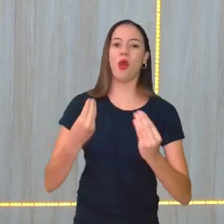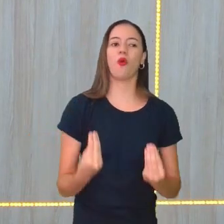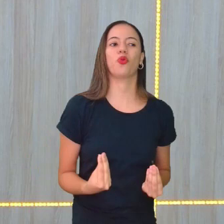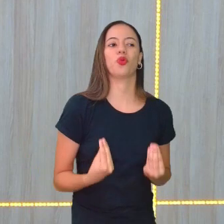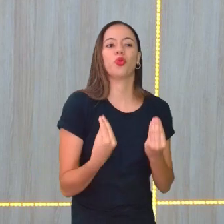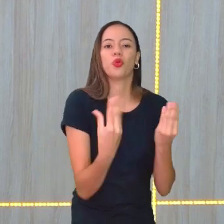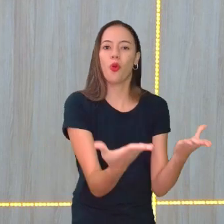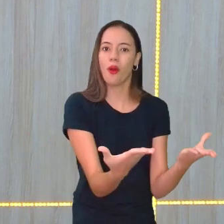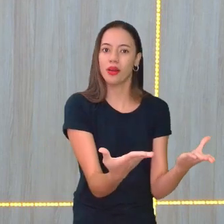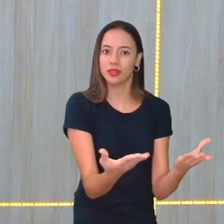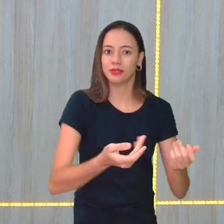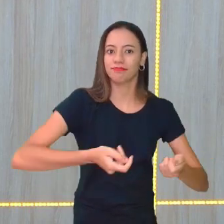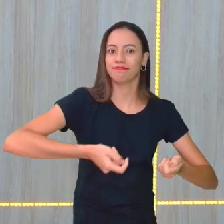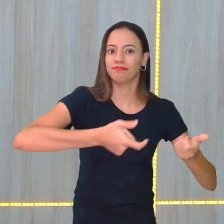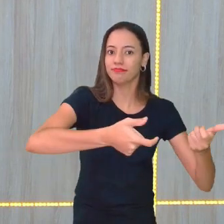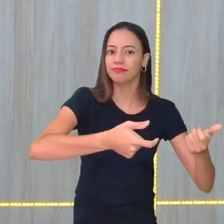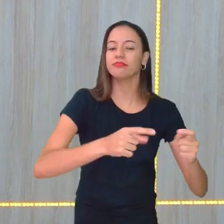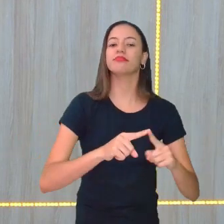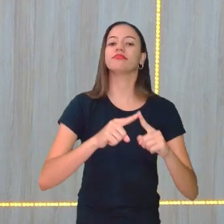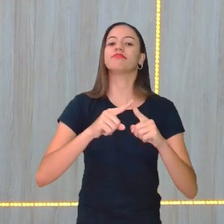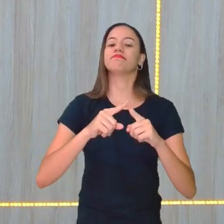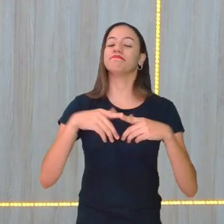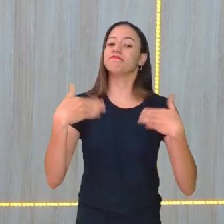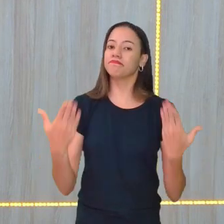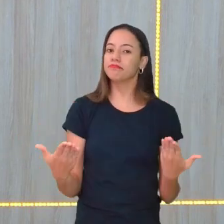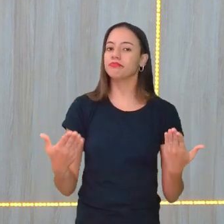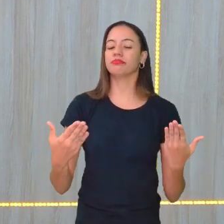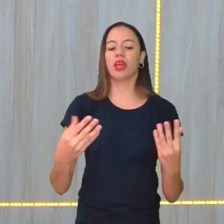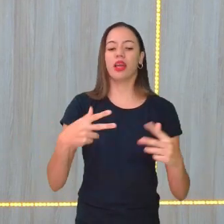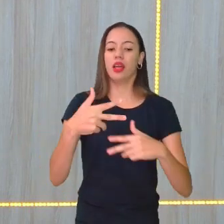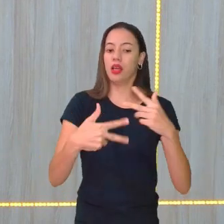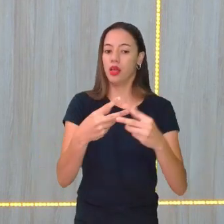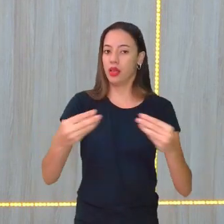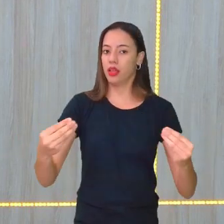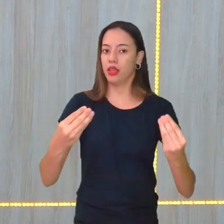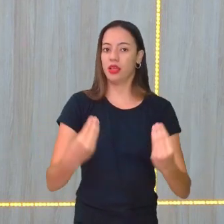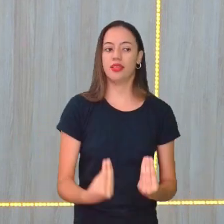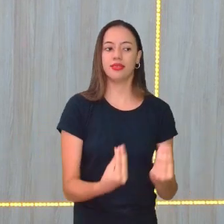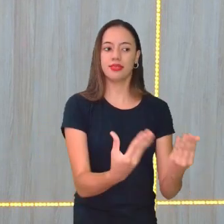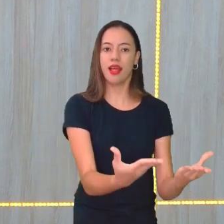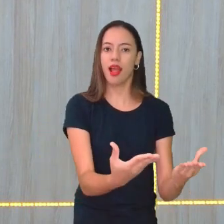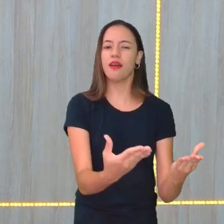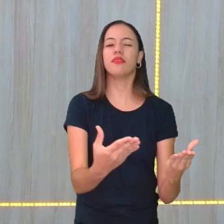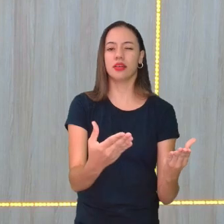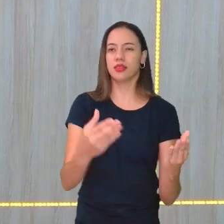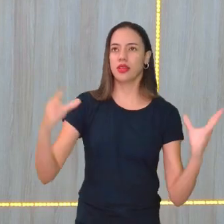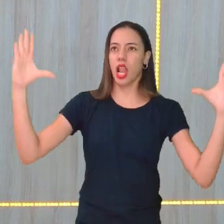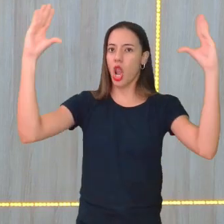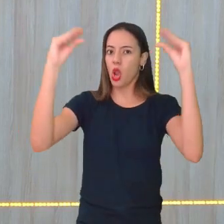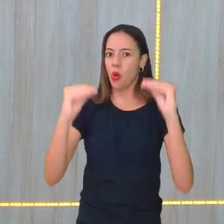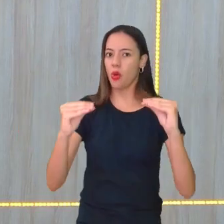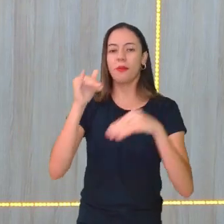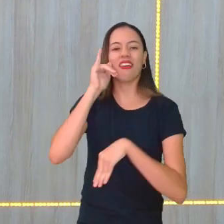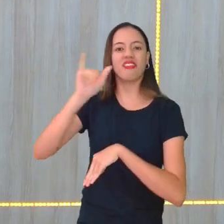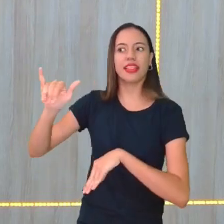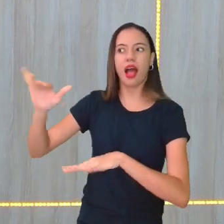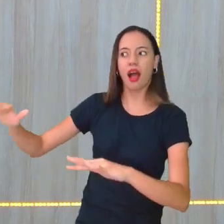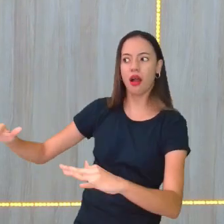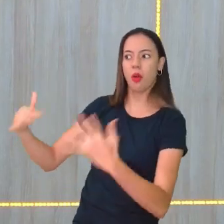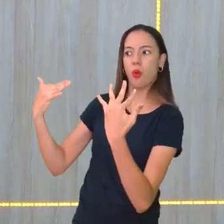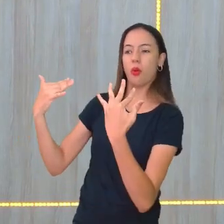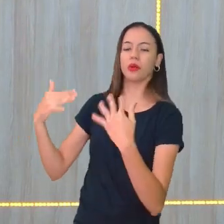né? Então ele geralmente entregava esses presentes, né, à noite para evitar de ser visto.